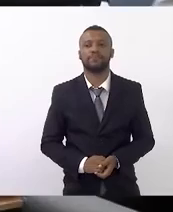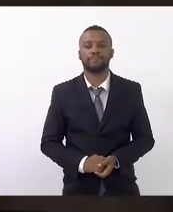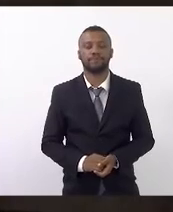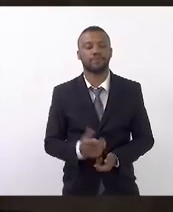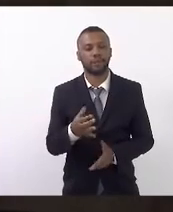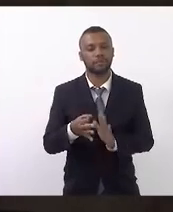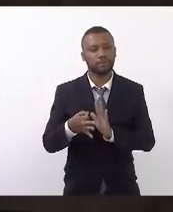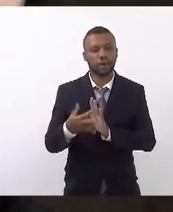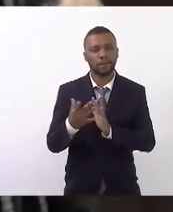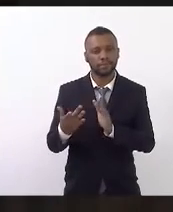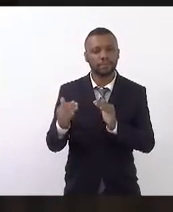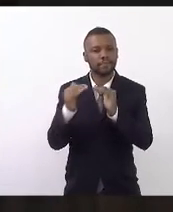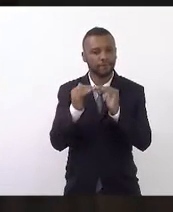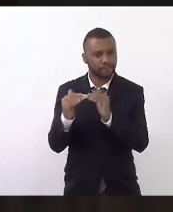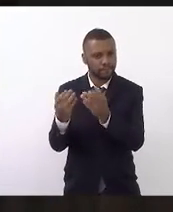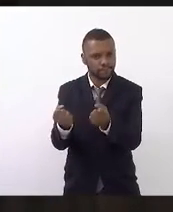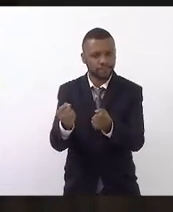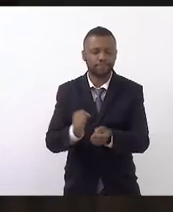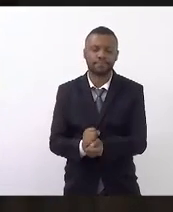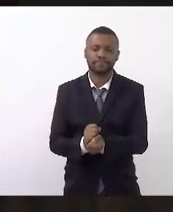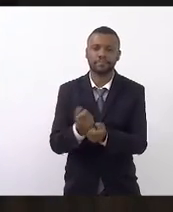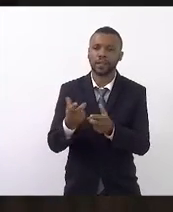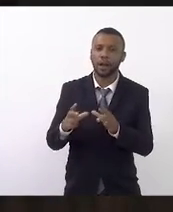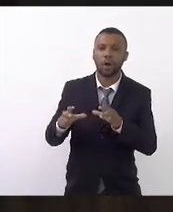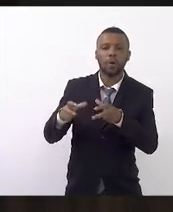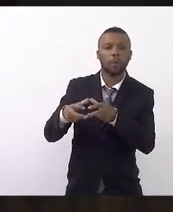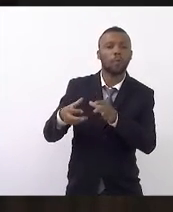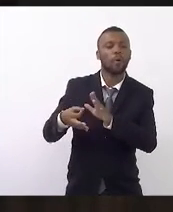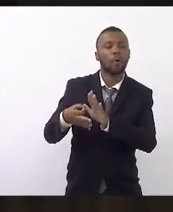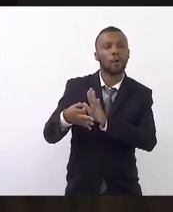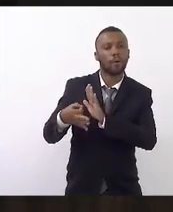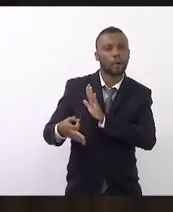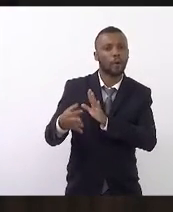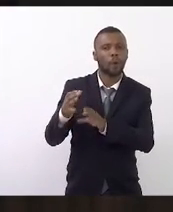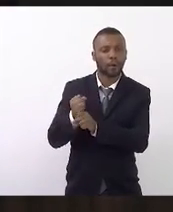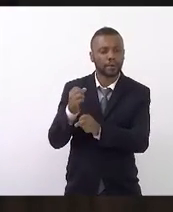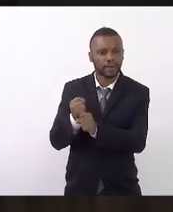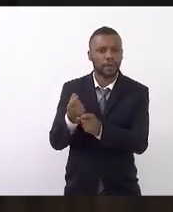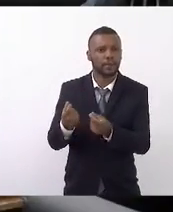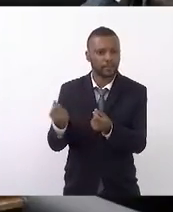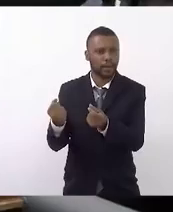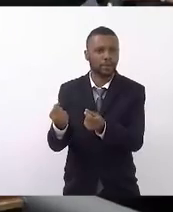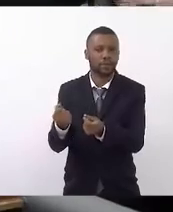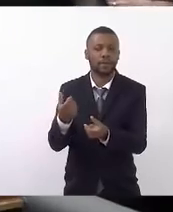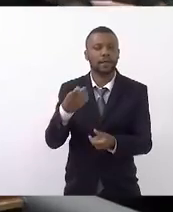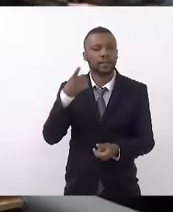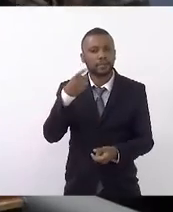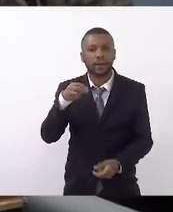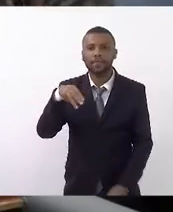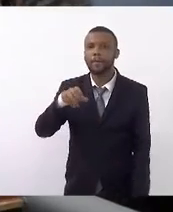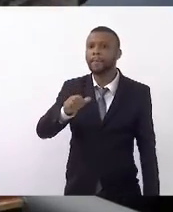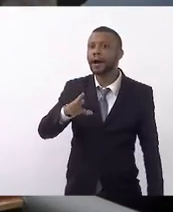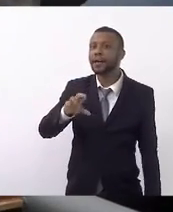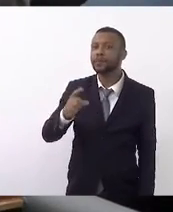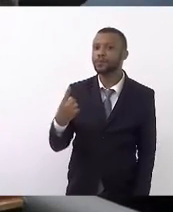Parecer favorável. Para emitir pela Comissão de Orçamento, deputado Márcio Canella.